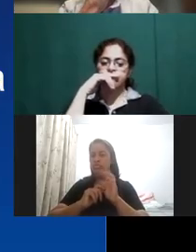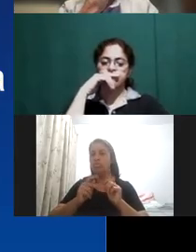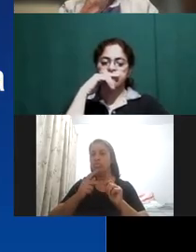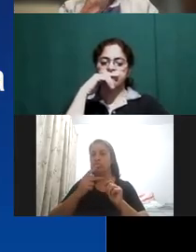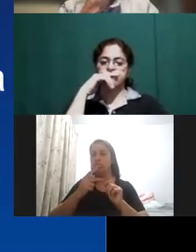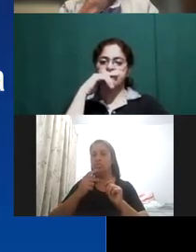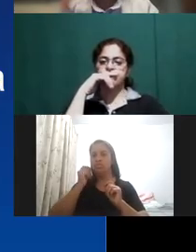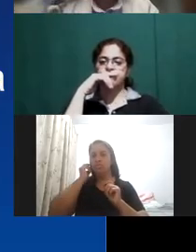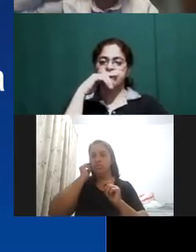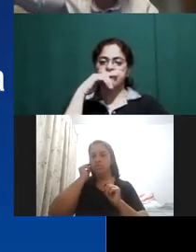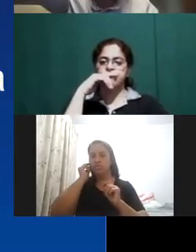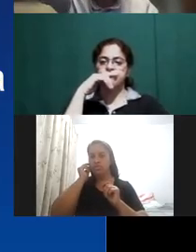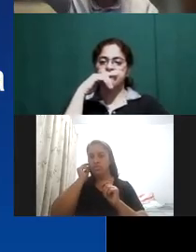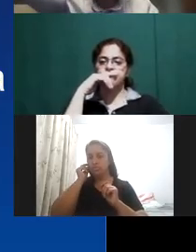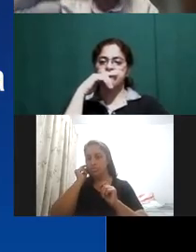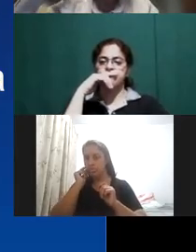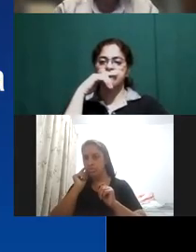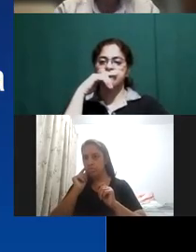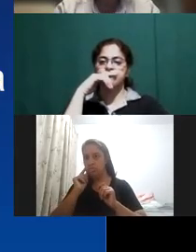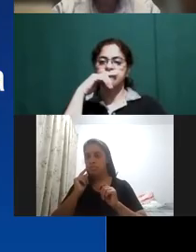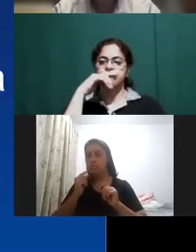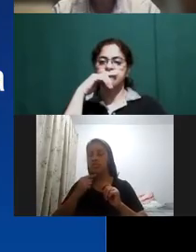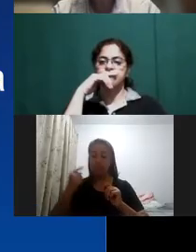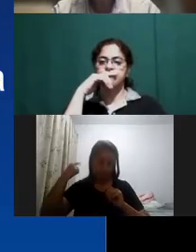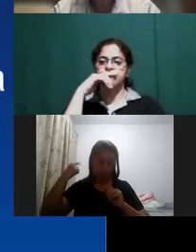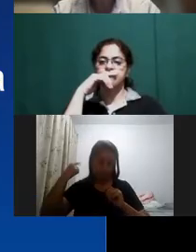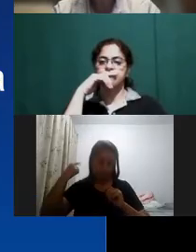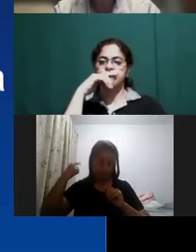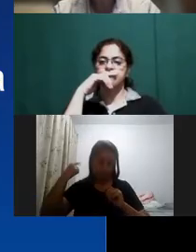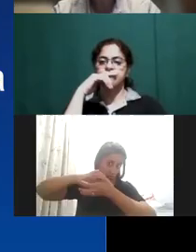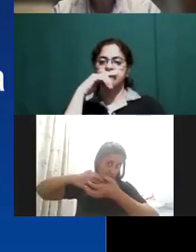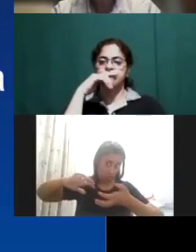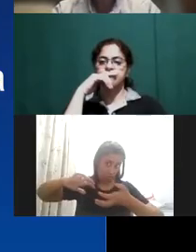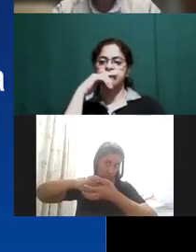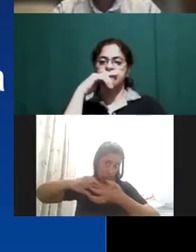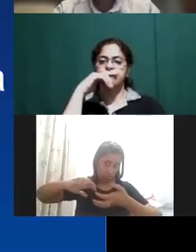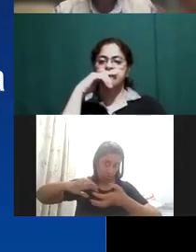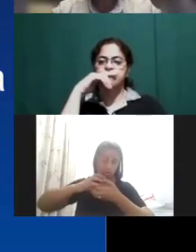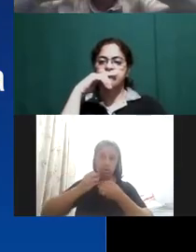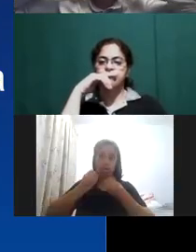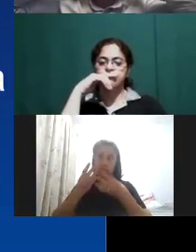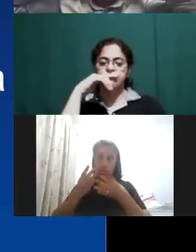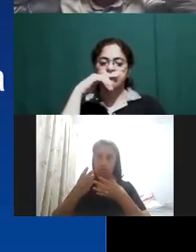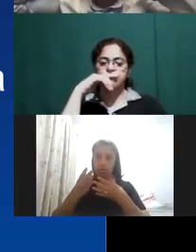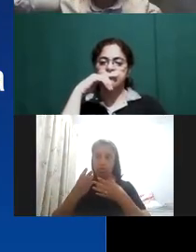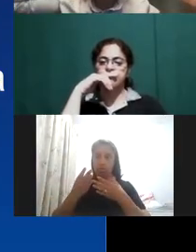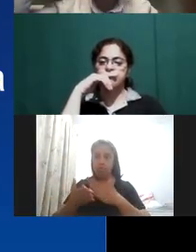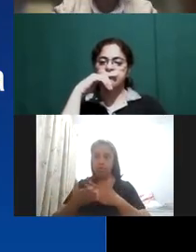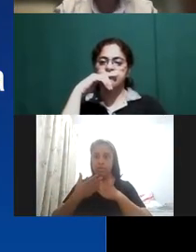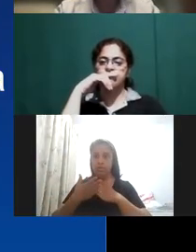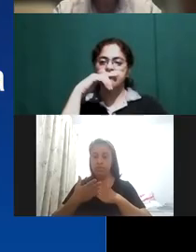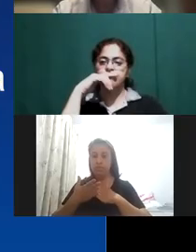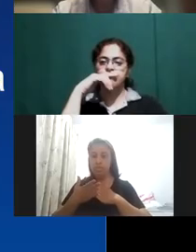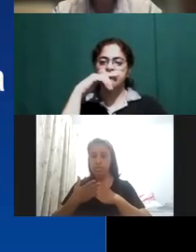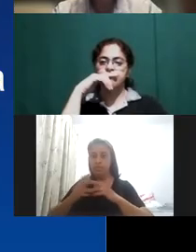você alonga essa musculatura. Então, é um bom exercício para você fazer. porque você vai estar alongando